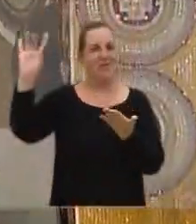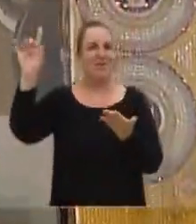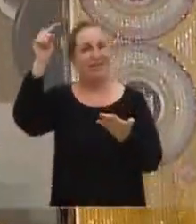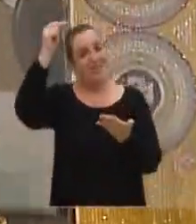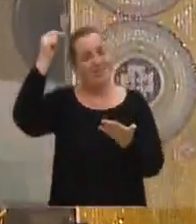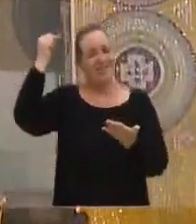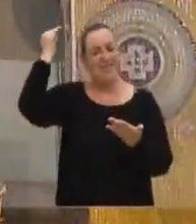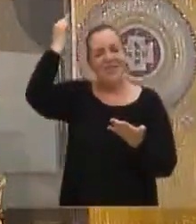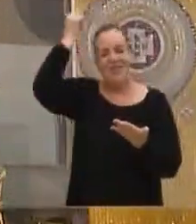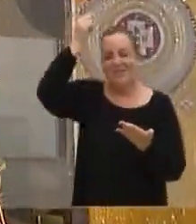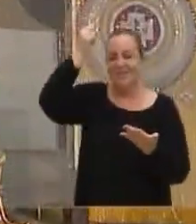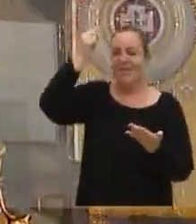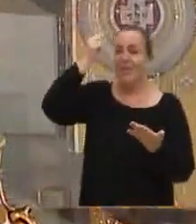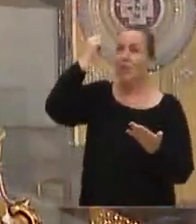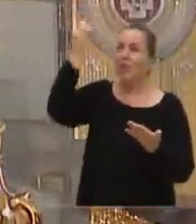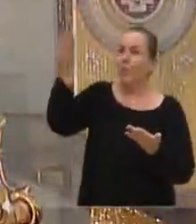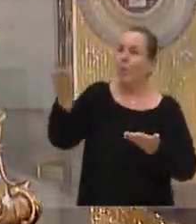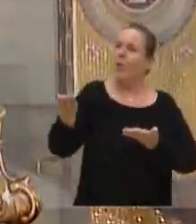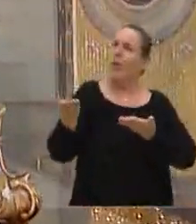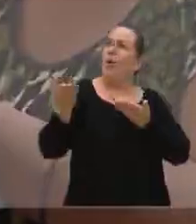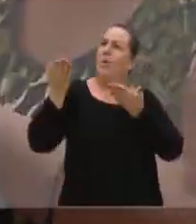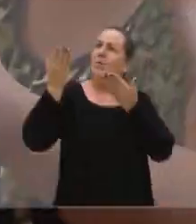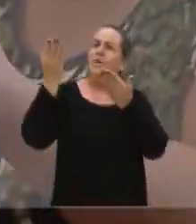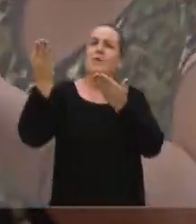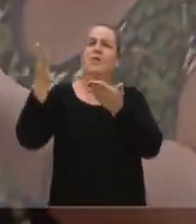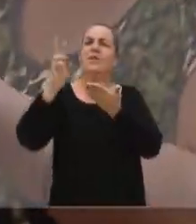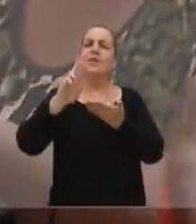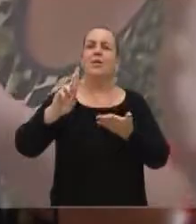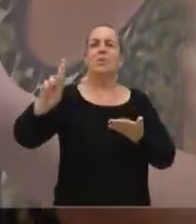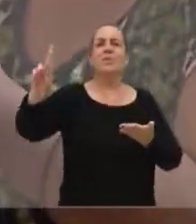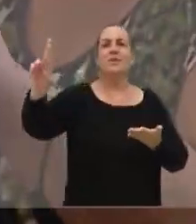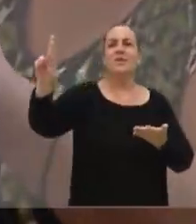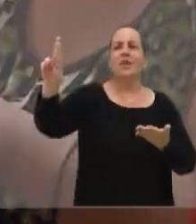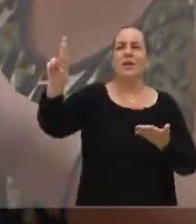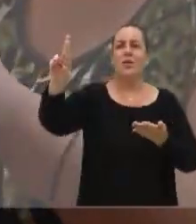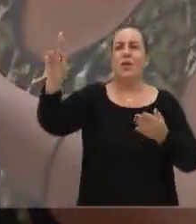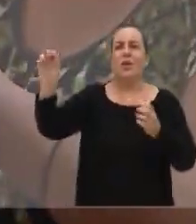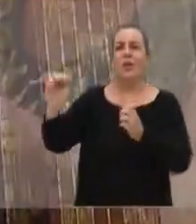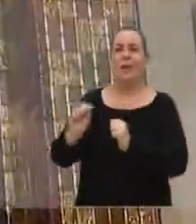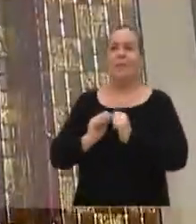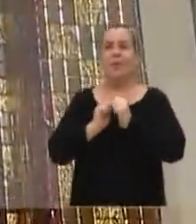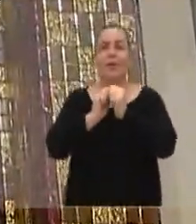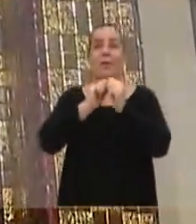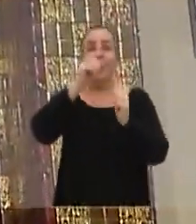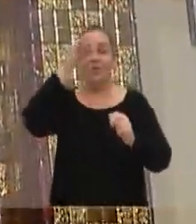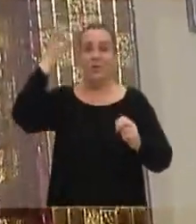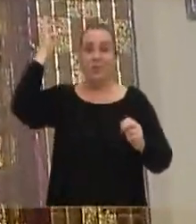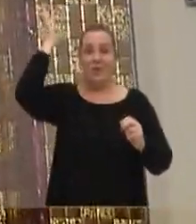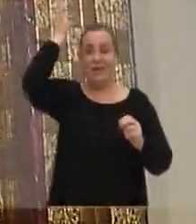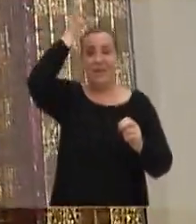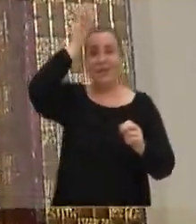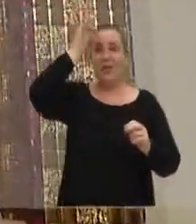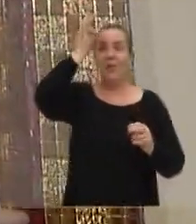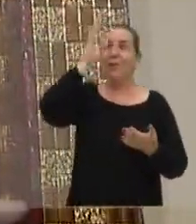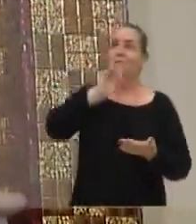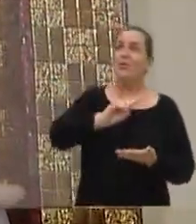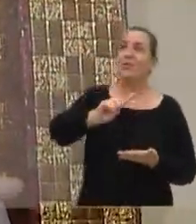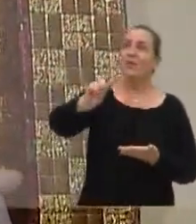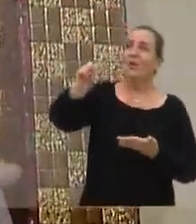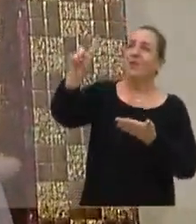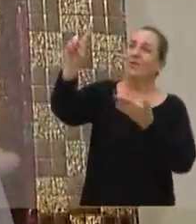Vós somente sois o Santo, o Altíssimo Senhor, com o